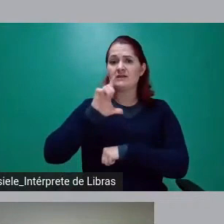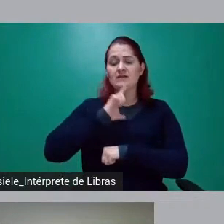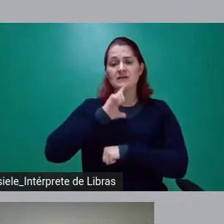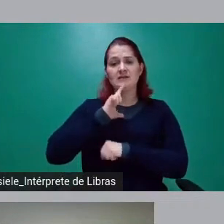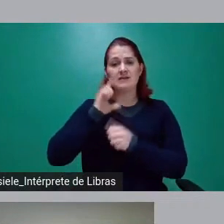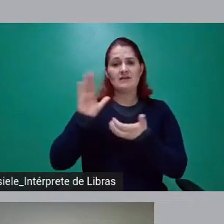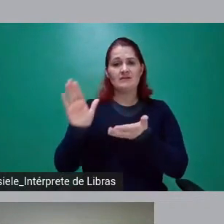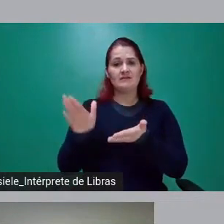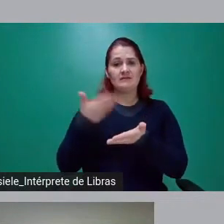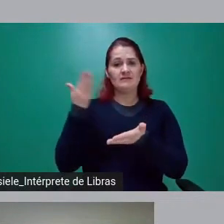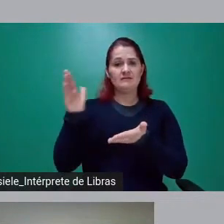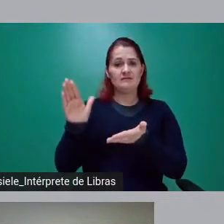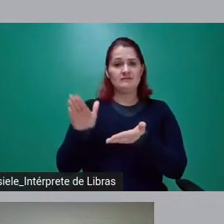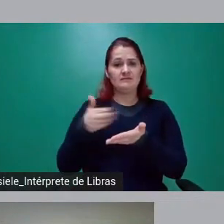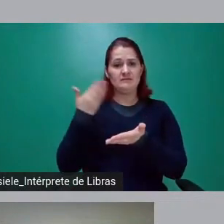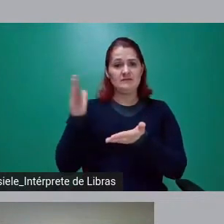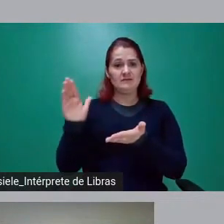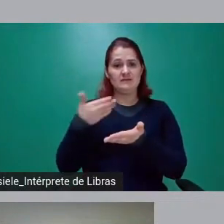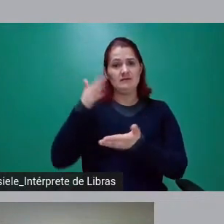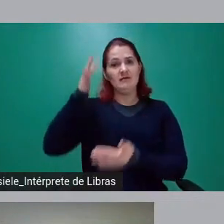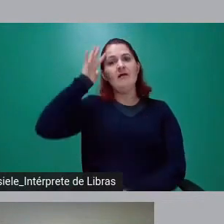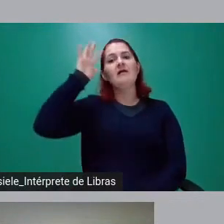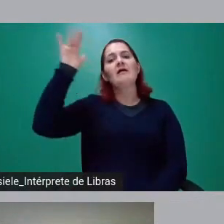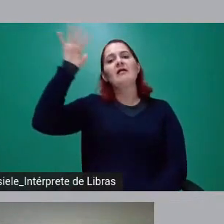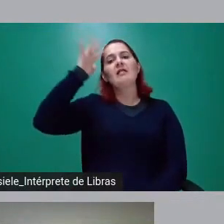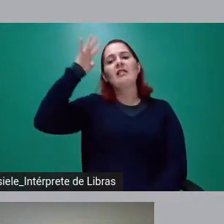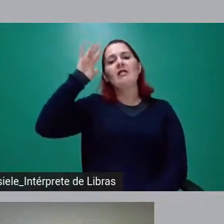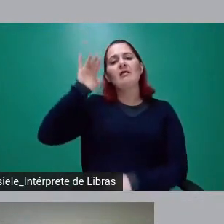catálogo de ilusões